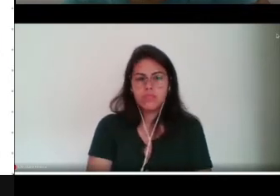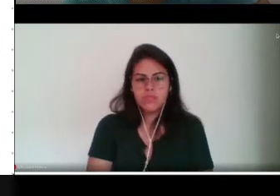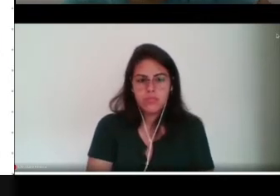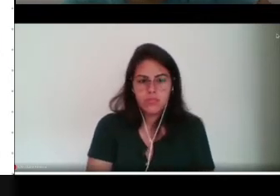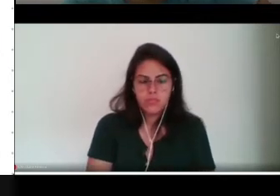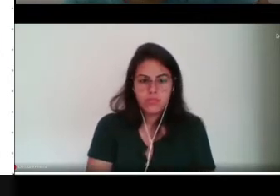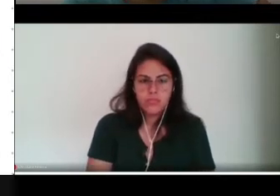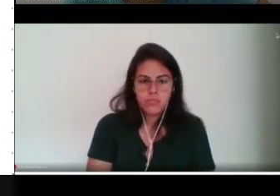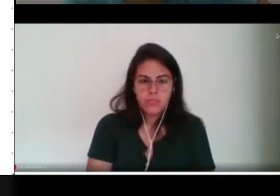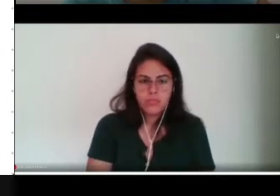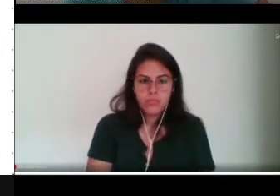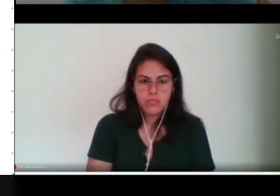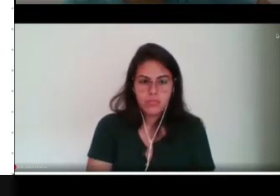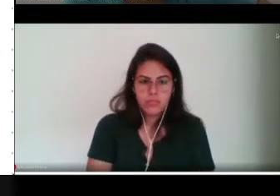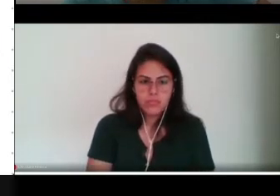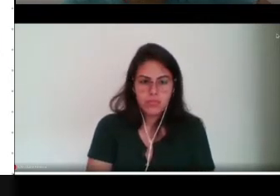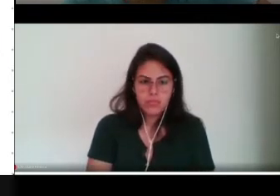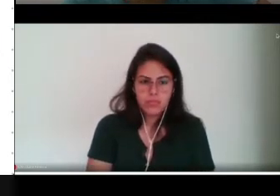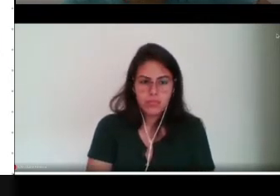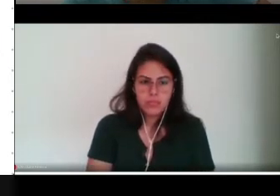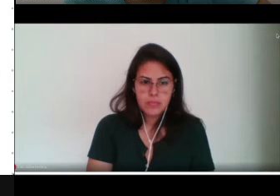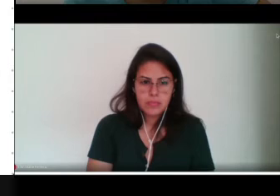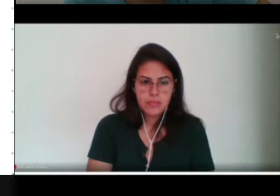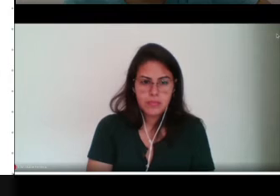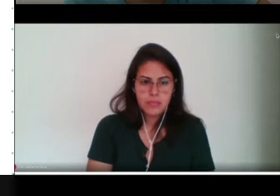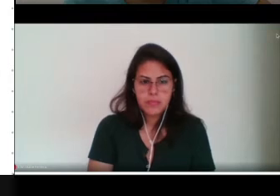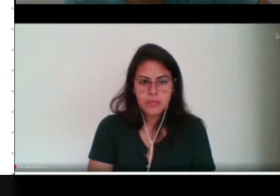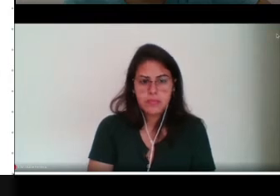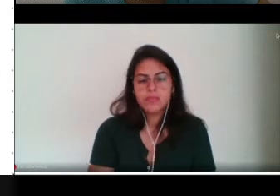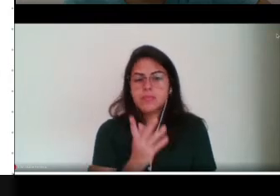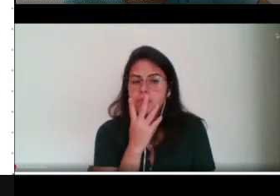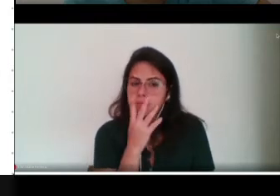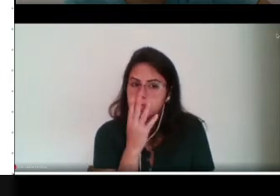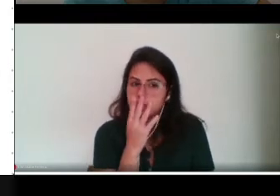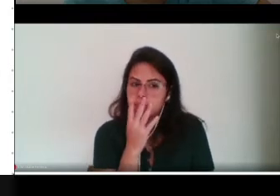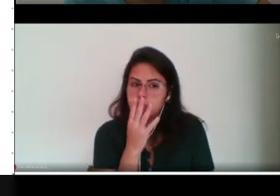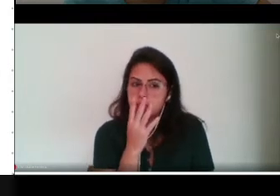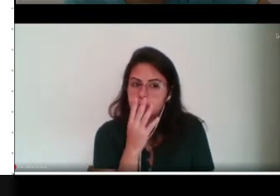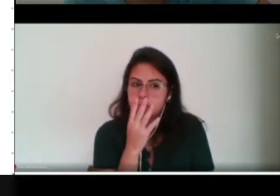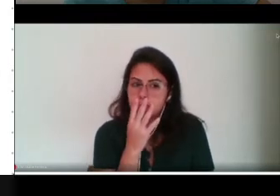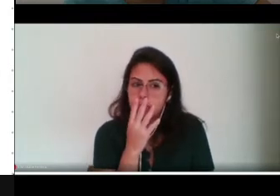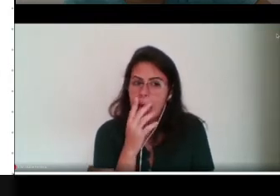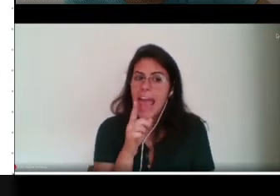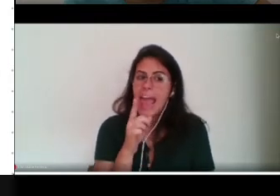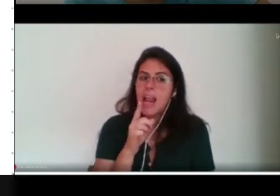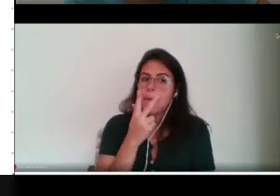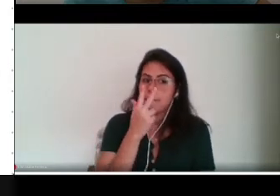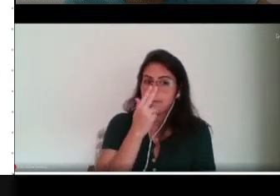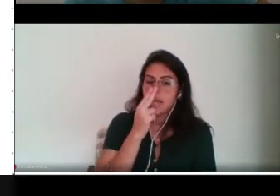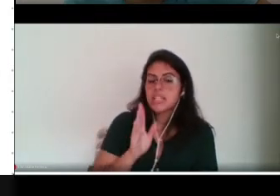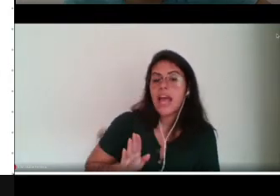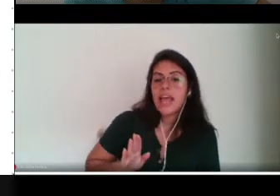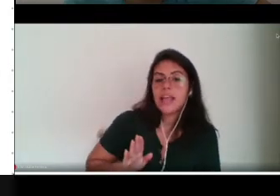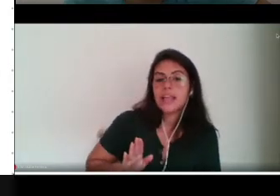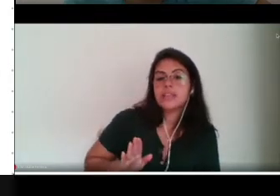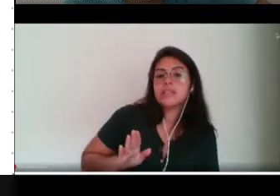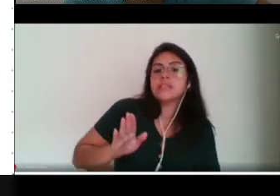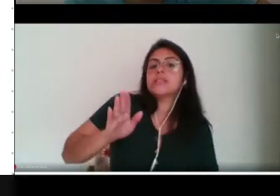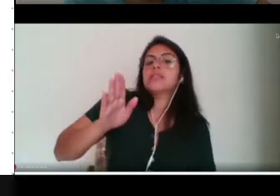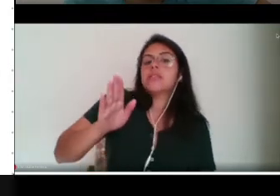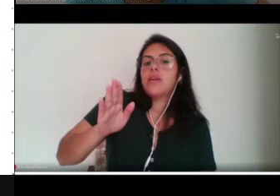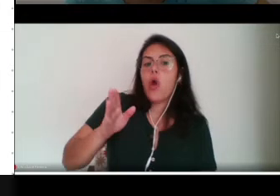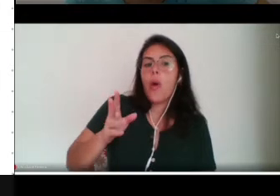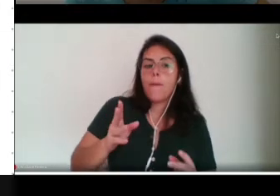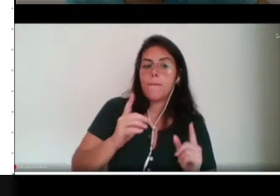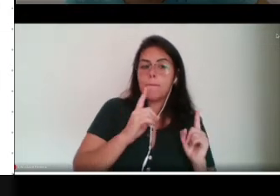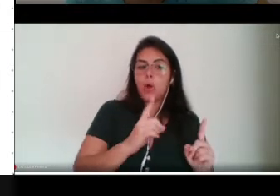Ela seria crescente em módulo, por exemplo, no ponto 2. Por que ela é crescente em módulo no ponto 2?